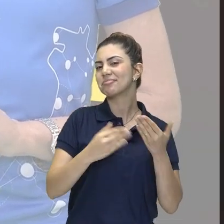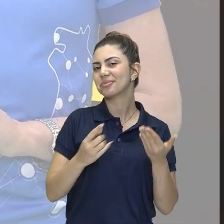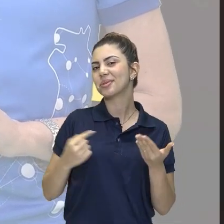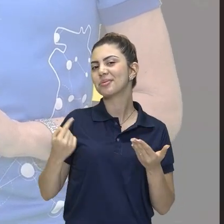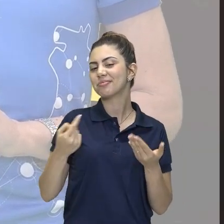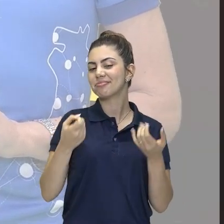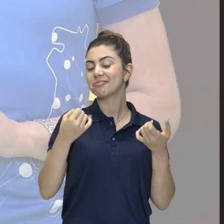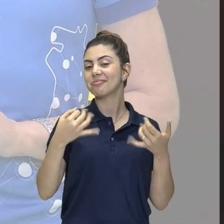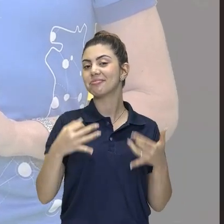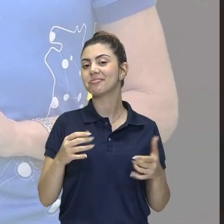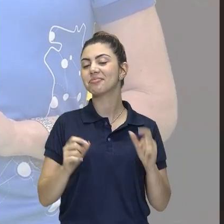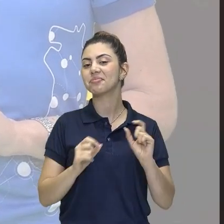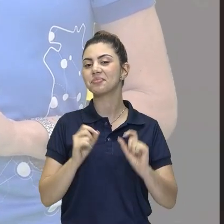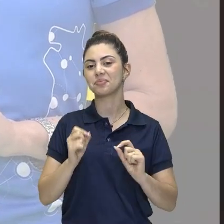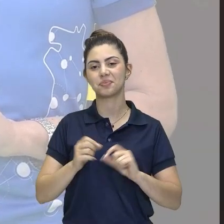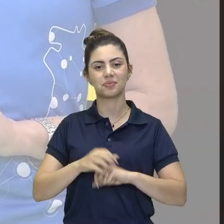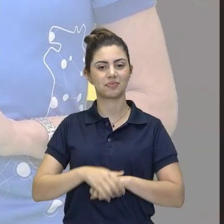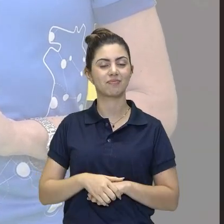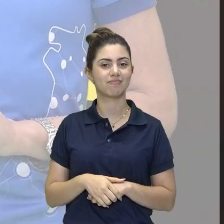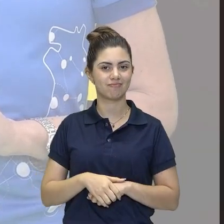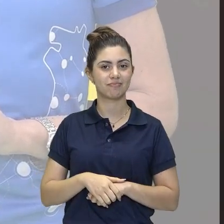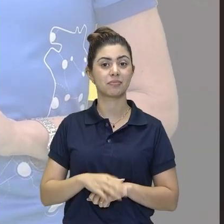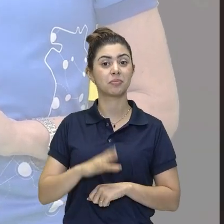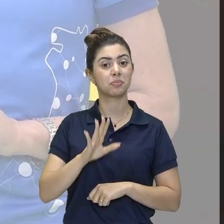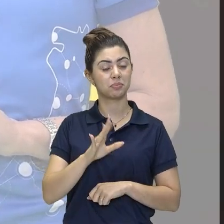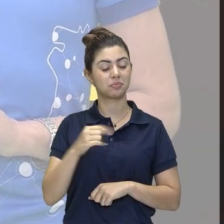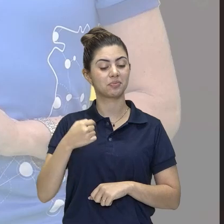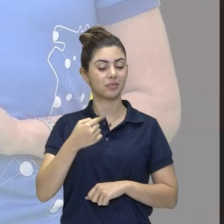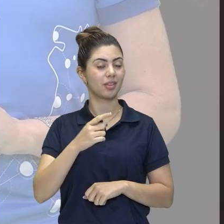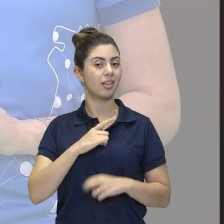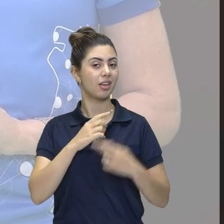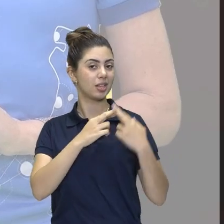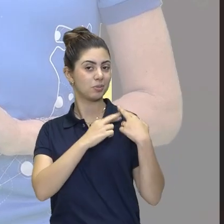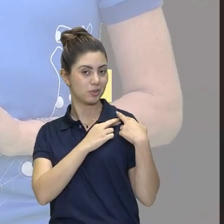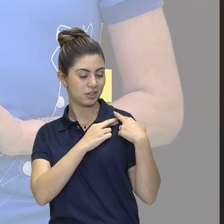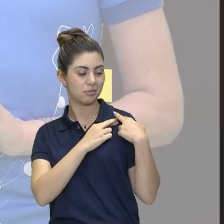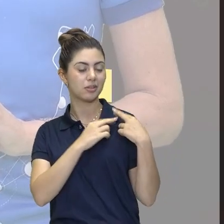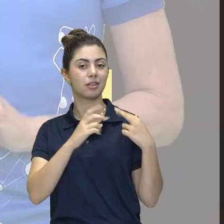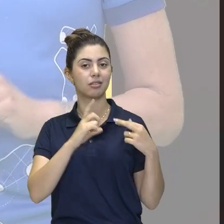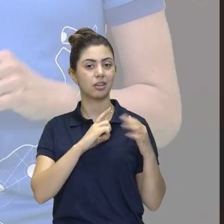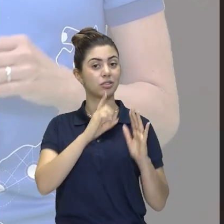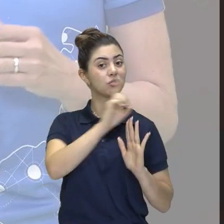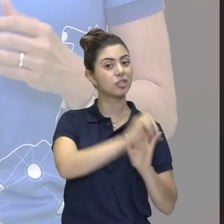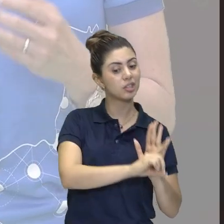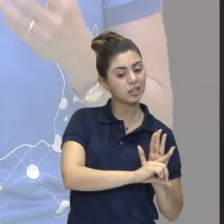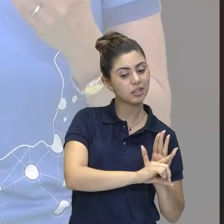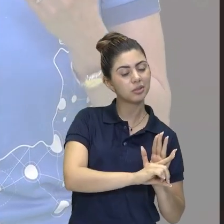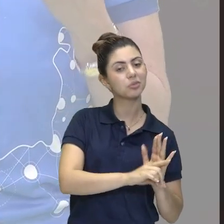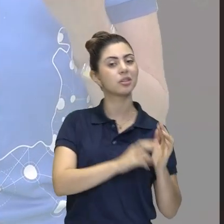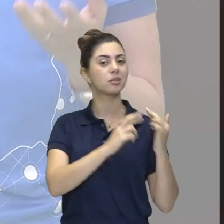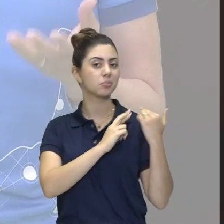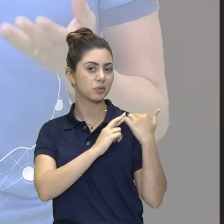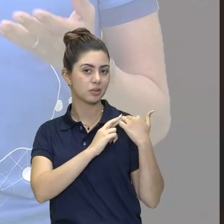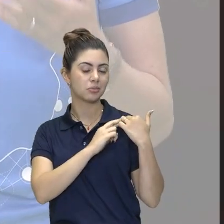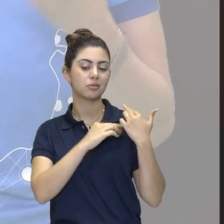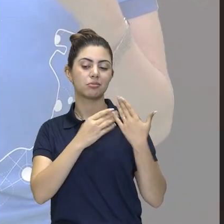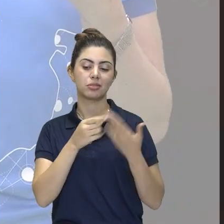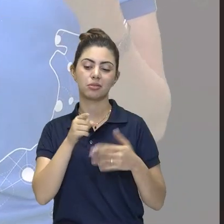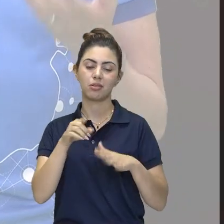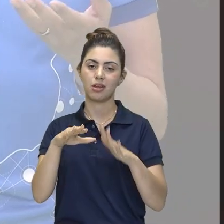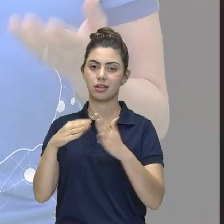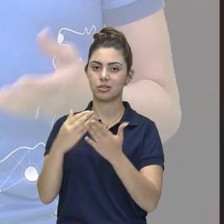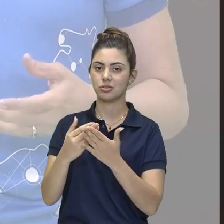podemos esquecer que também temos deveres. Sim, e a escola também nos dá